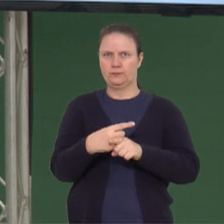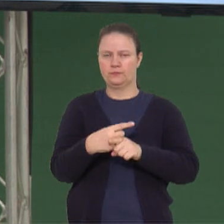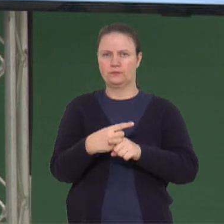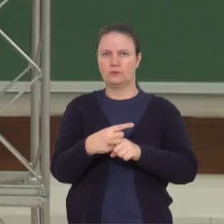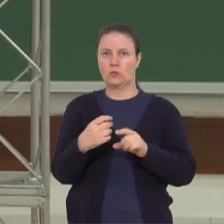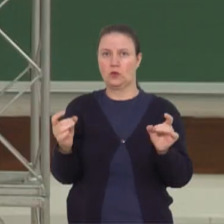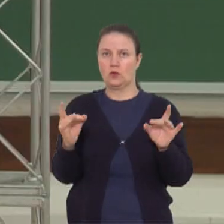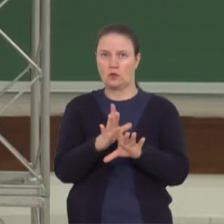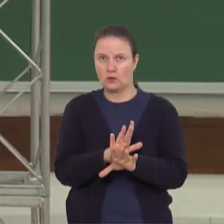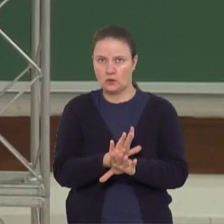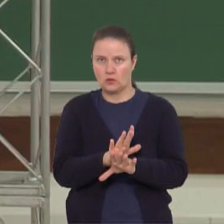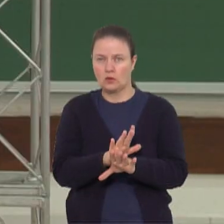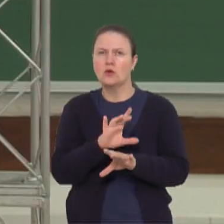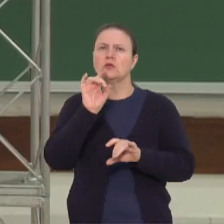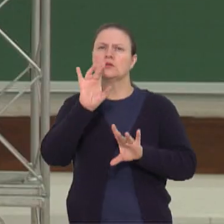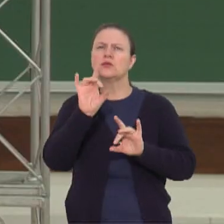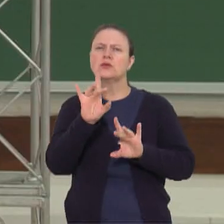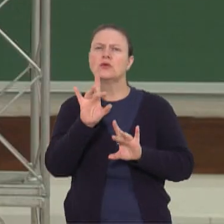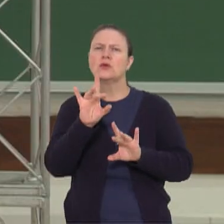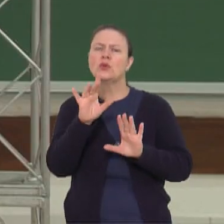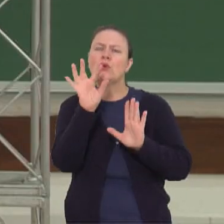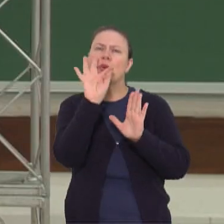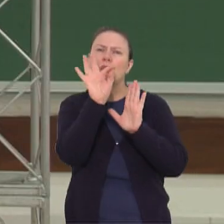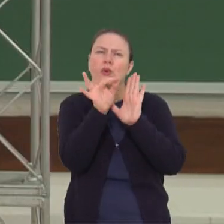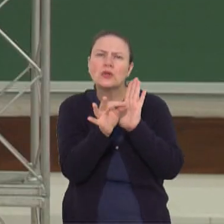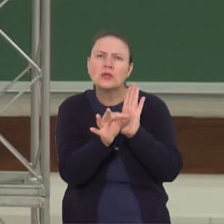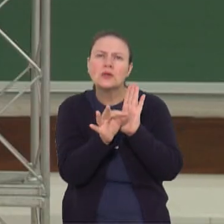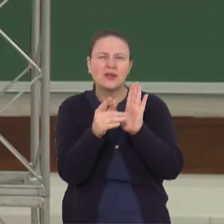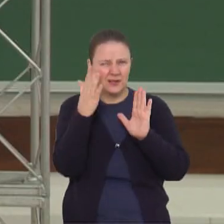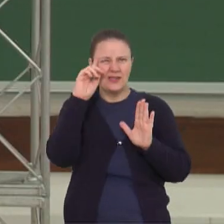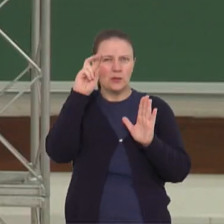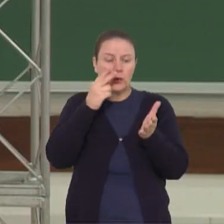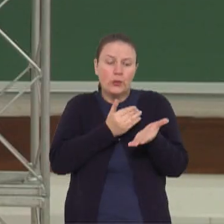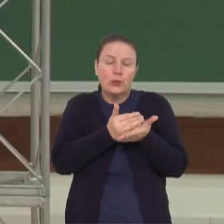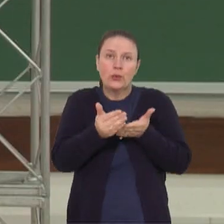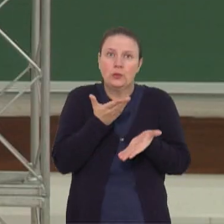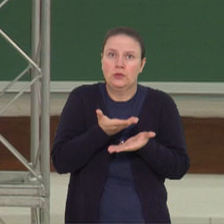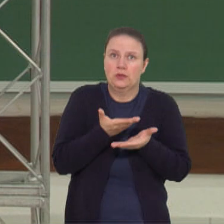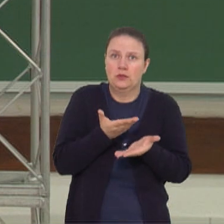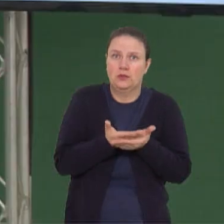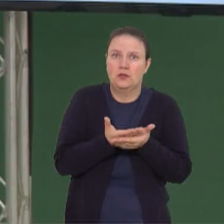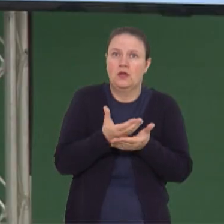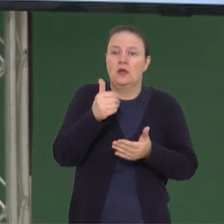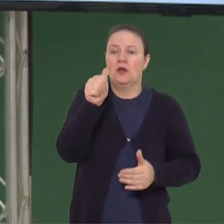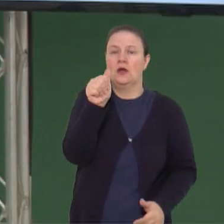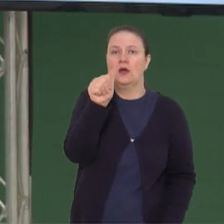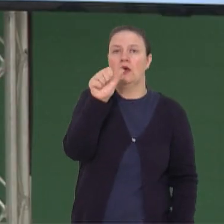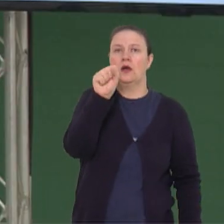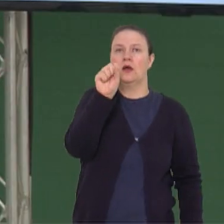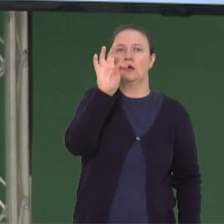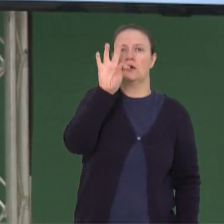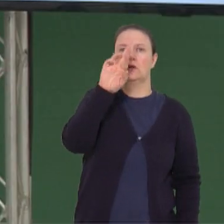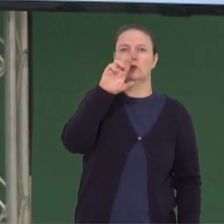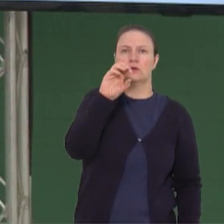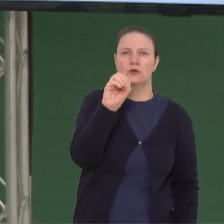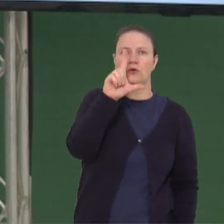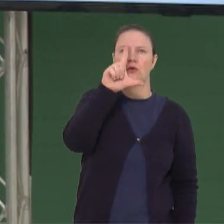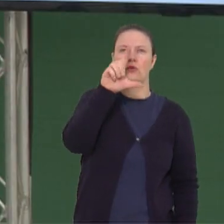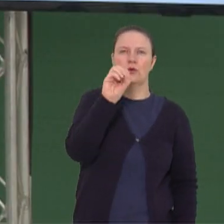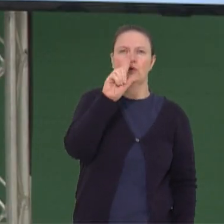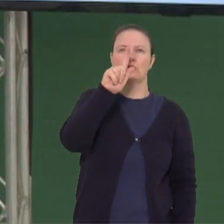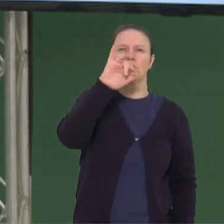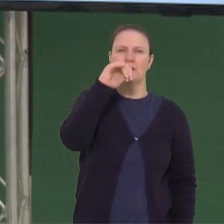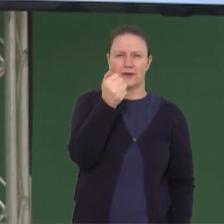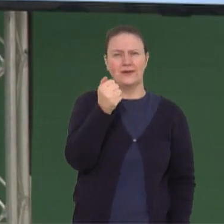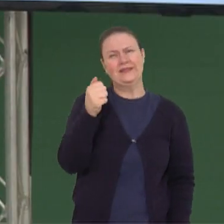Pessoal, encerramos por aqui. Só quero fazer uma correção. Lá no início, eu falei em astrologia. Grande besteira. Esqueçam